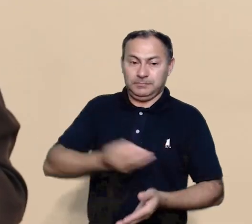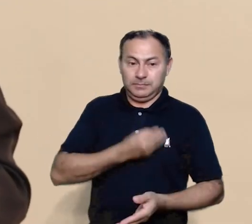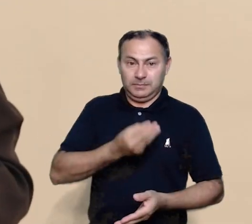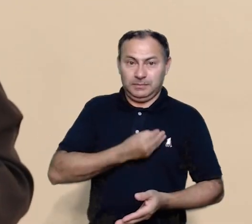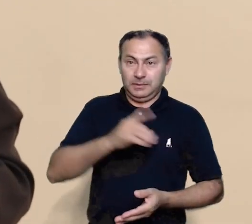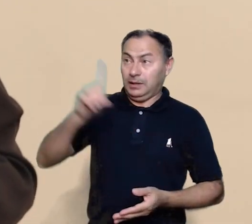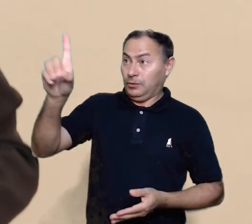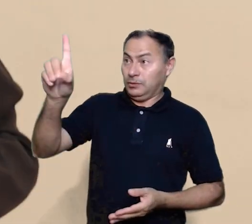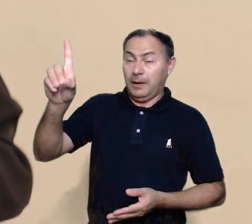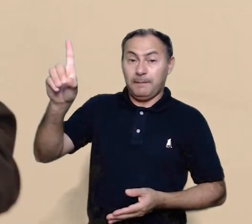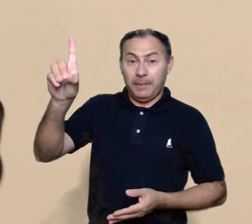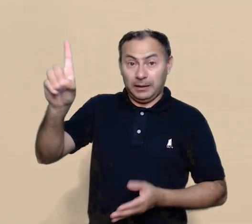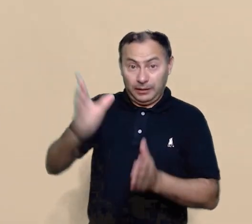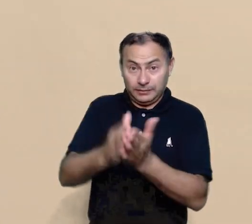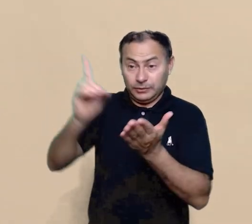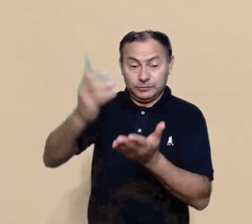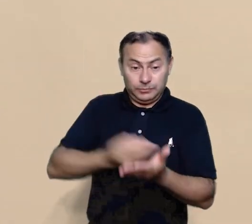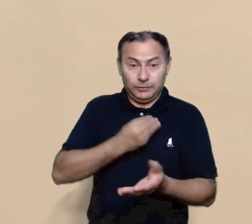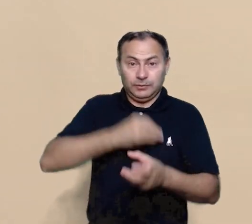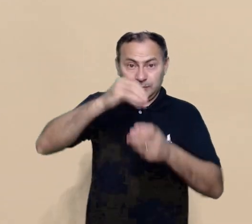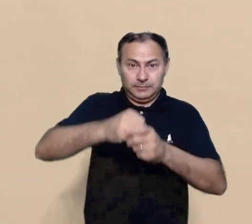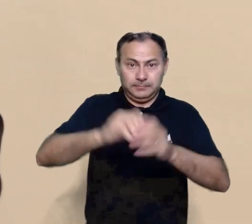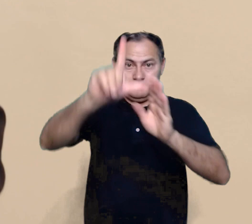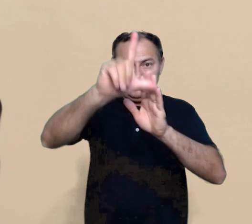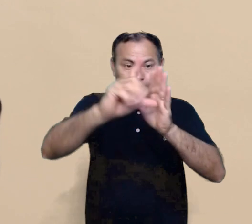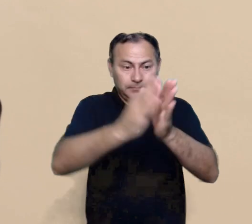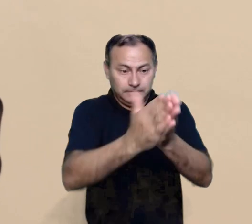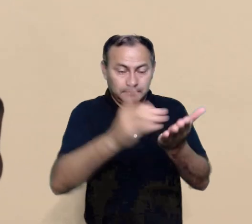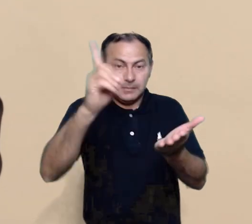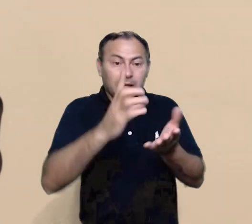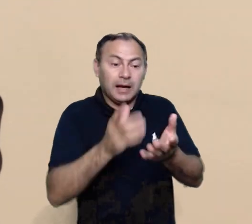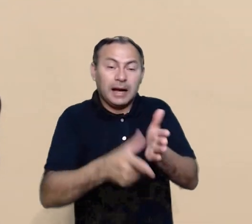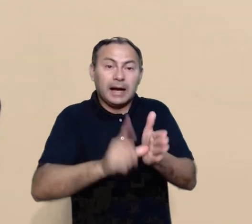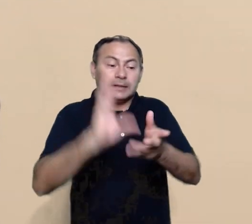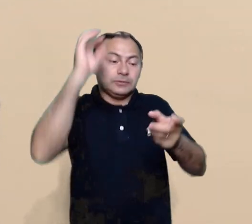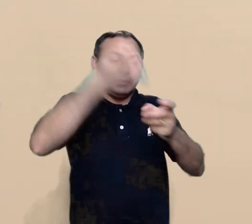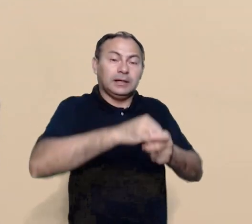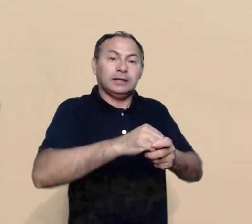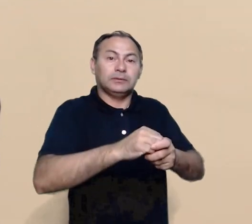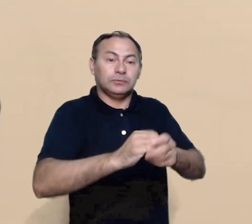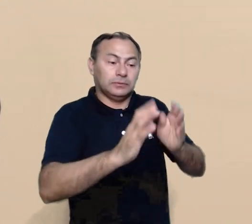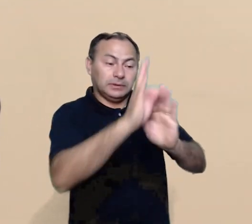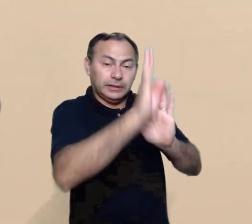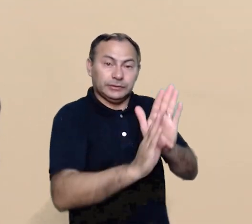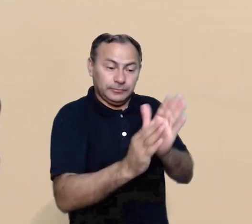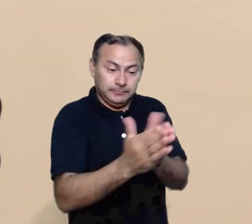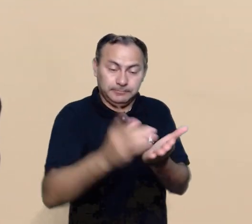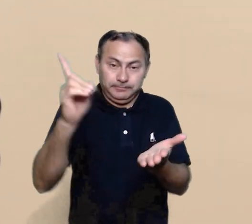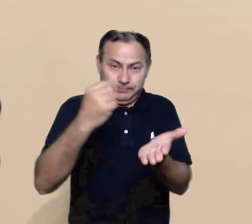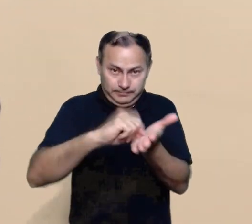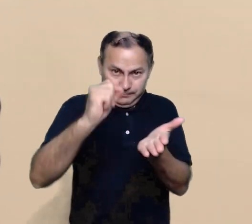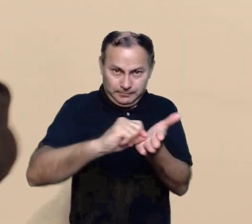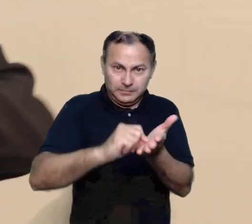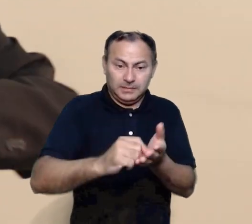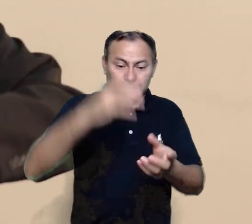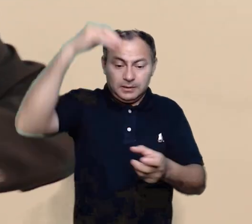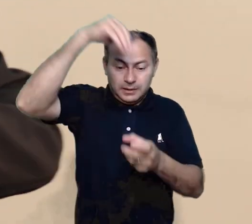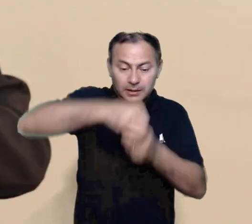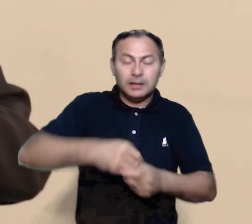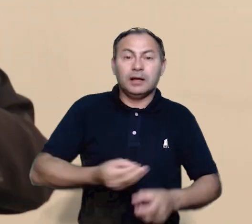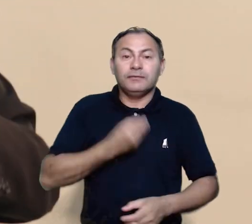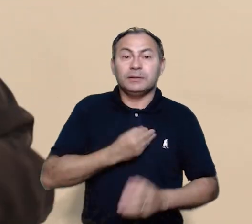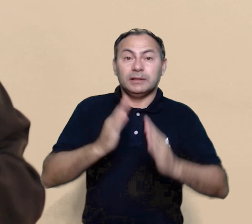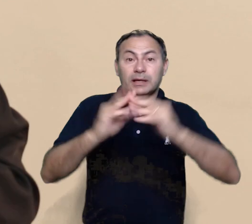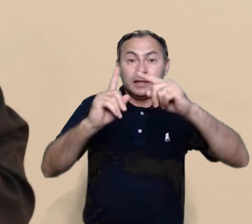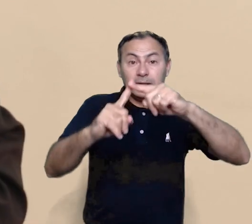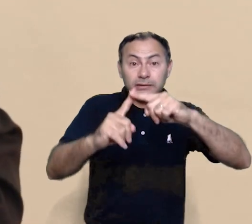palavra de Deus presente na escritura e antes de concentrar no texto bíblico né Por Escrito presente na